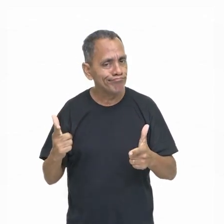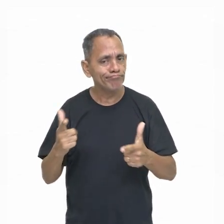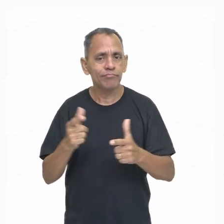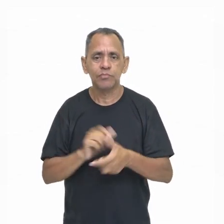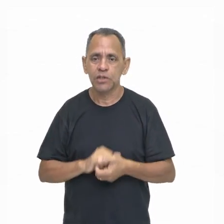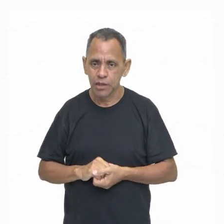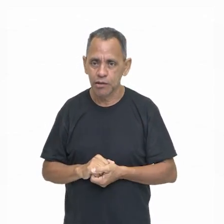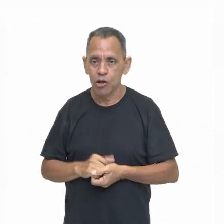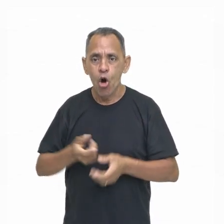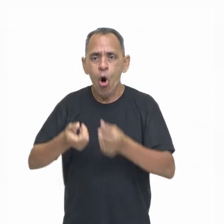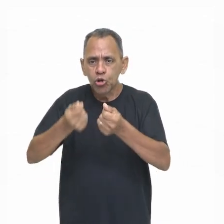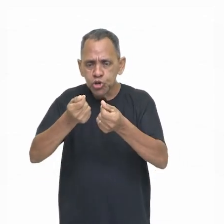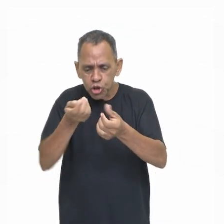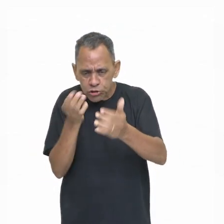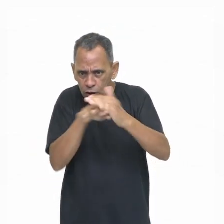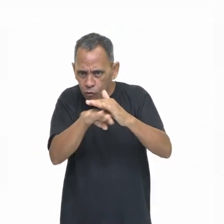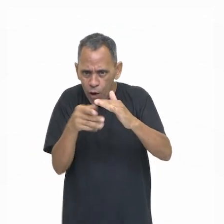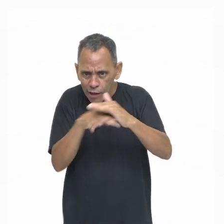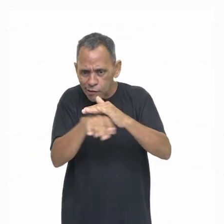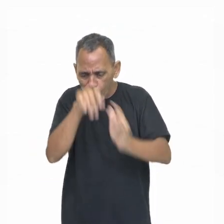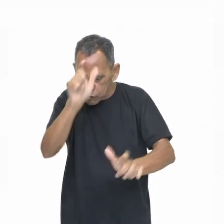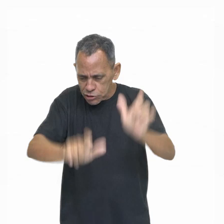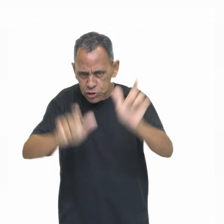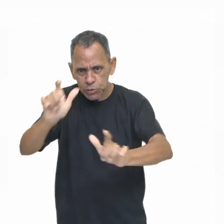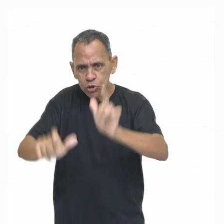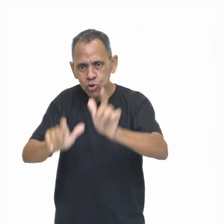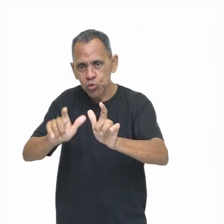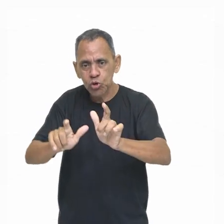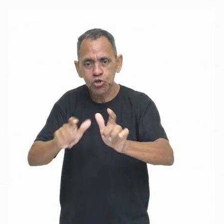O que é essa ação que o governo fez?